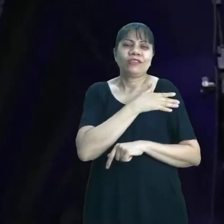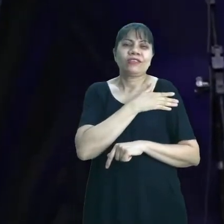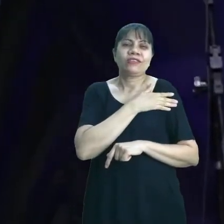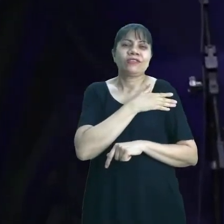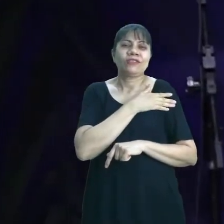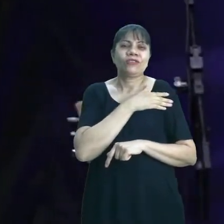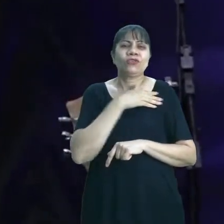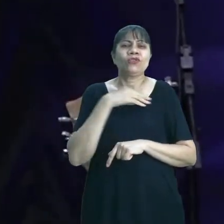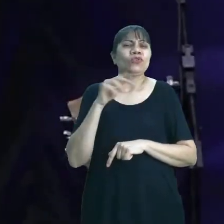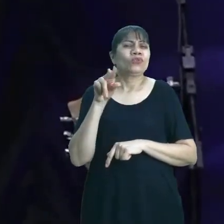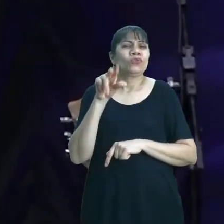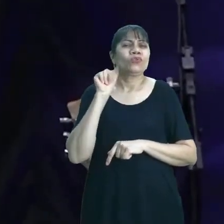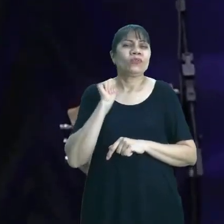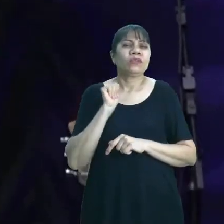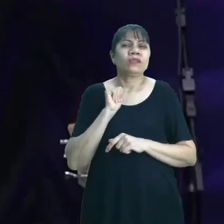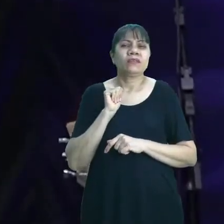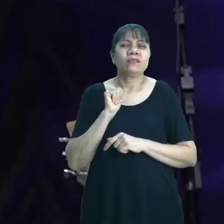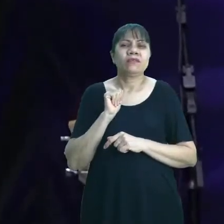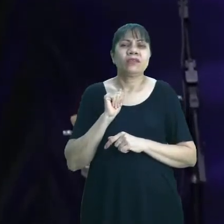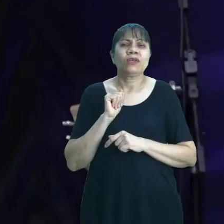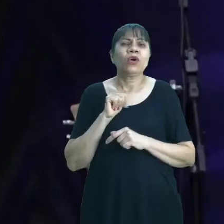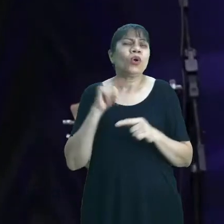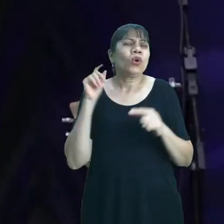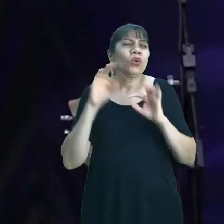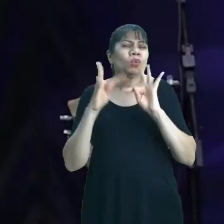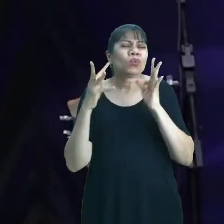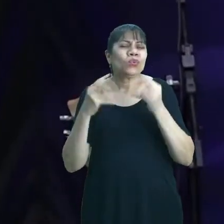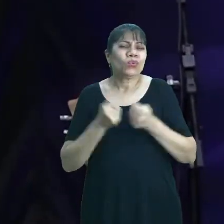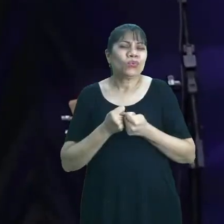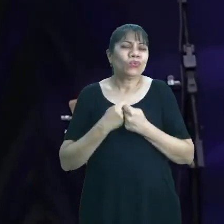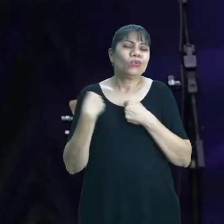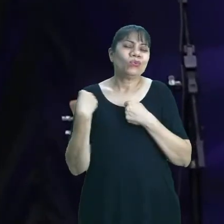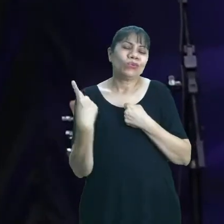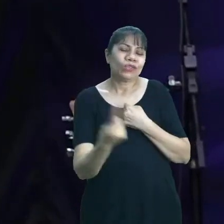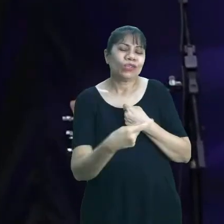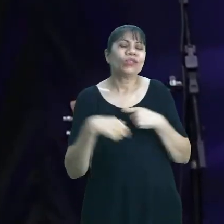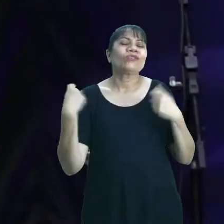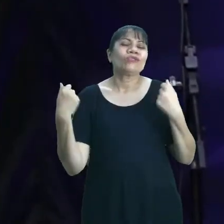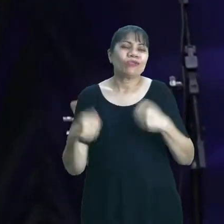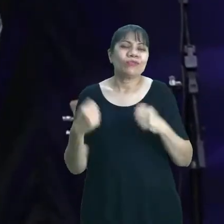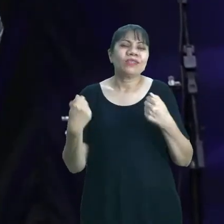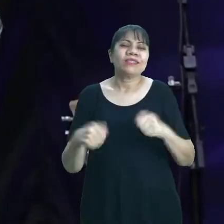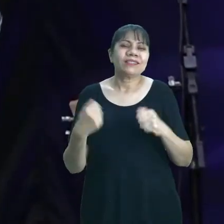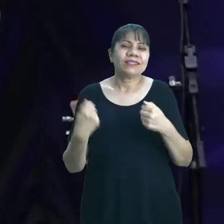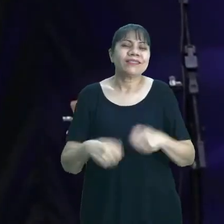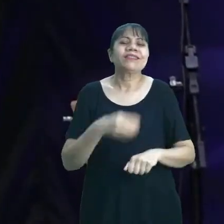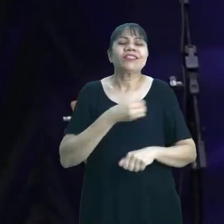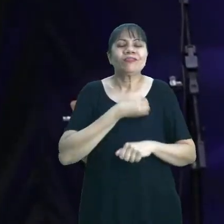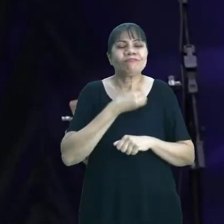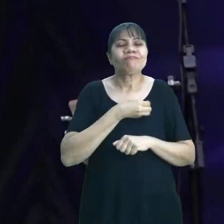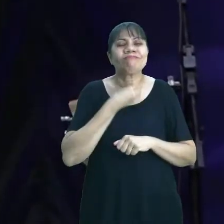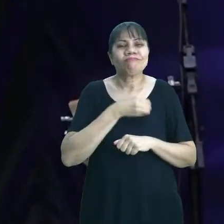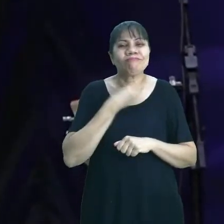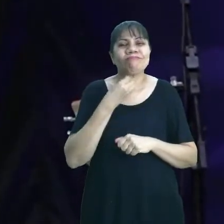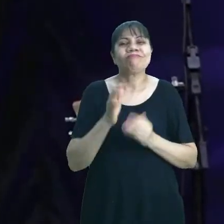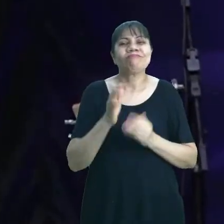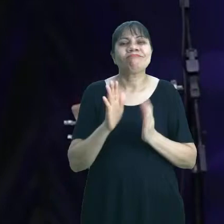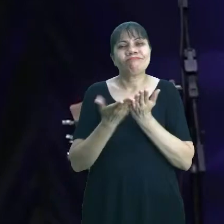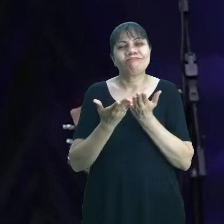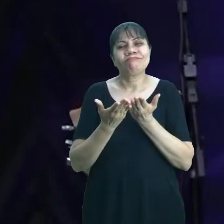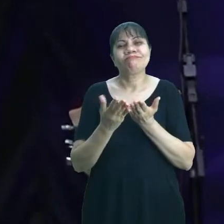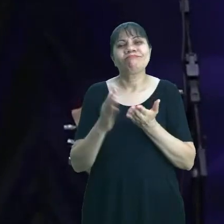Aqui está, tudo o que precisamos para essa vida está aqui em nossas